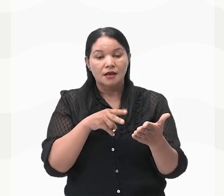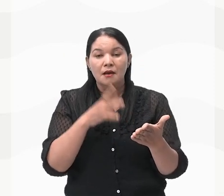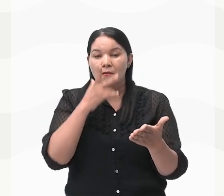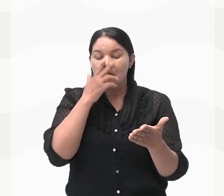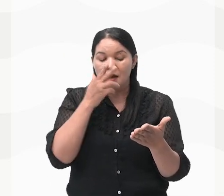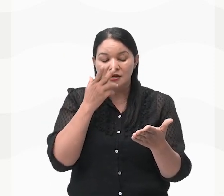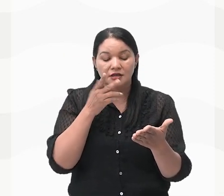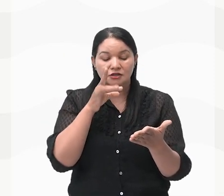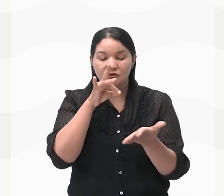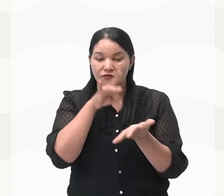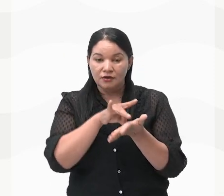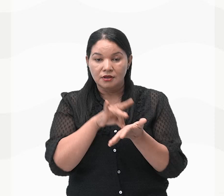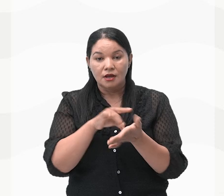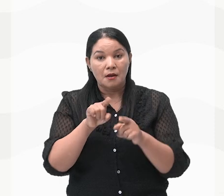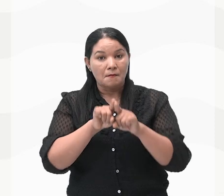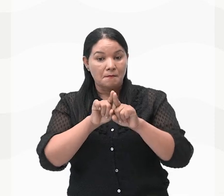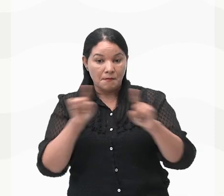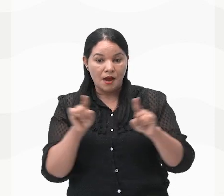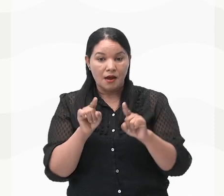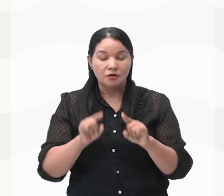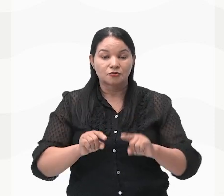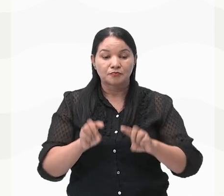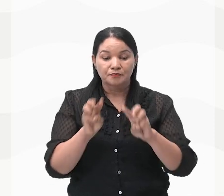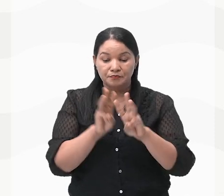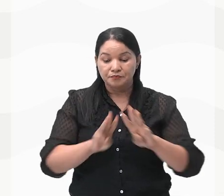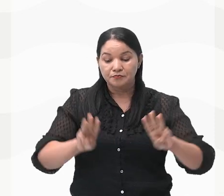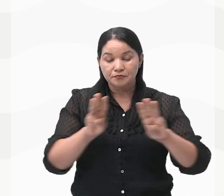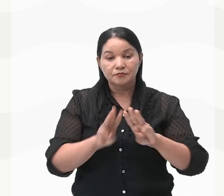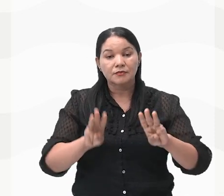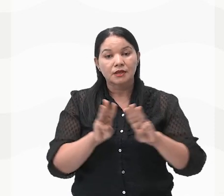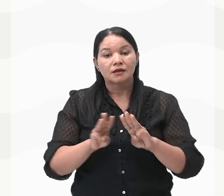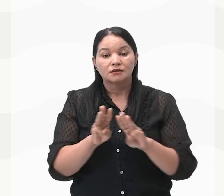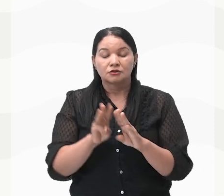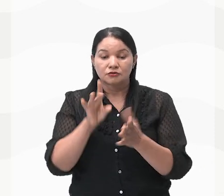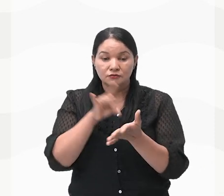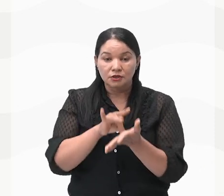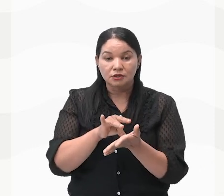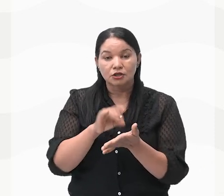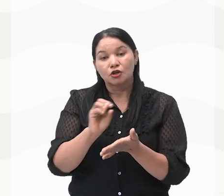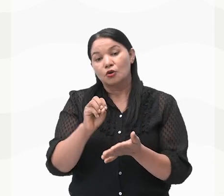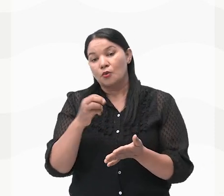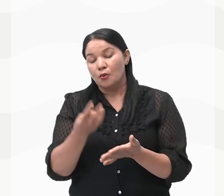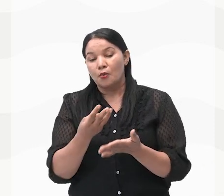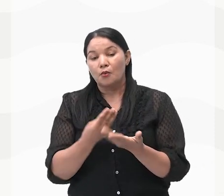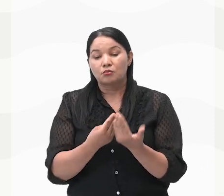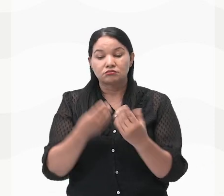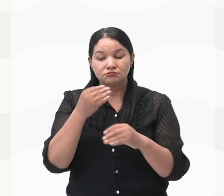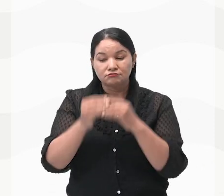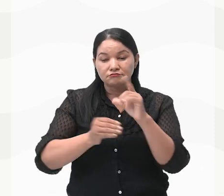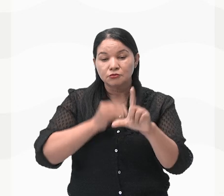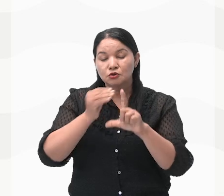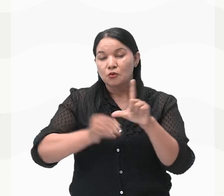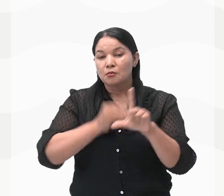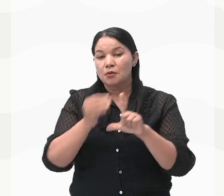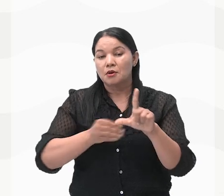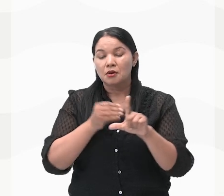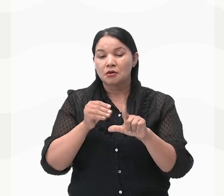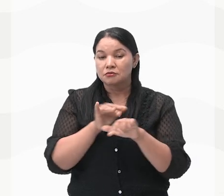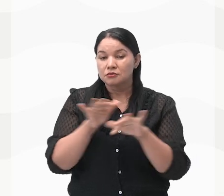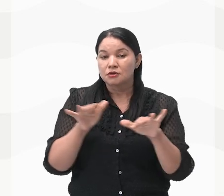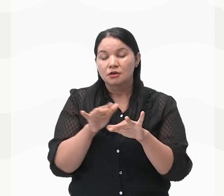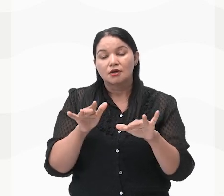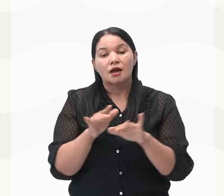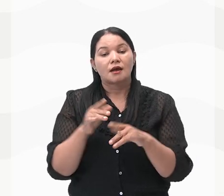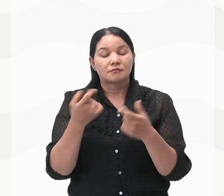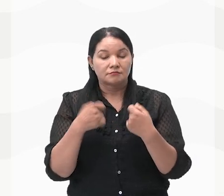amplamente compartilhada. Agora, vamos pensar um pouco como isso poderia ser prejudicial. Se